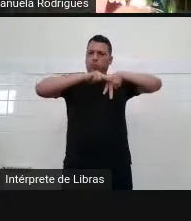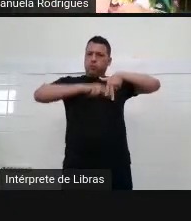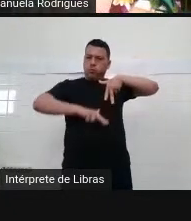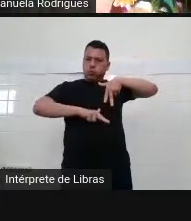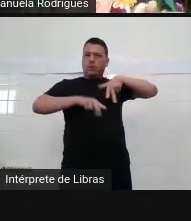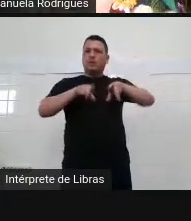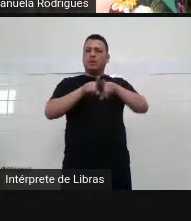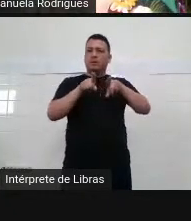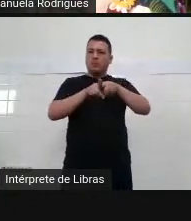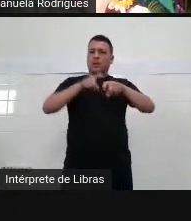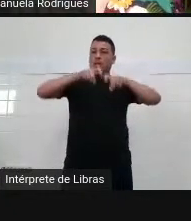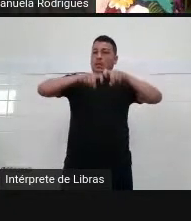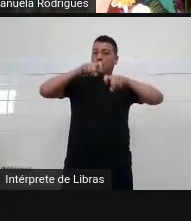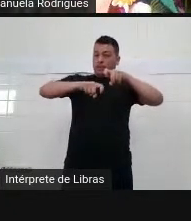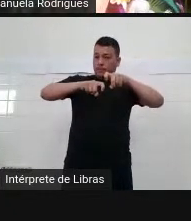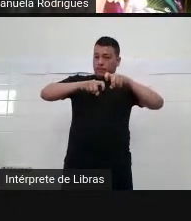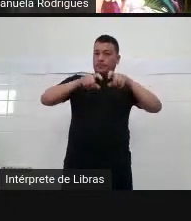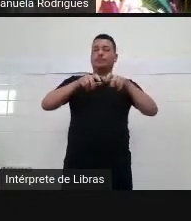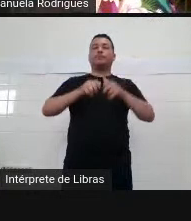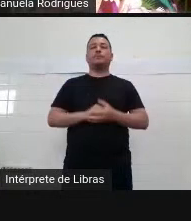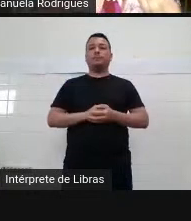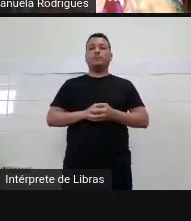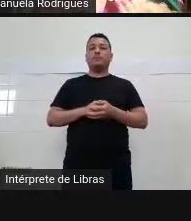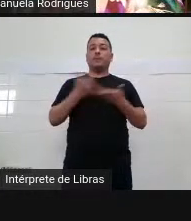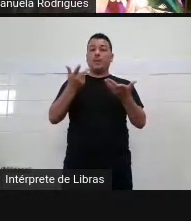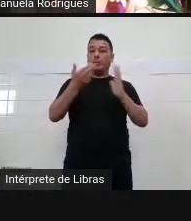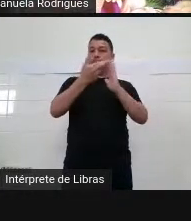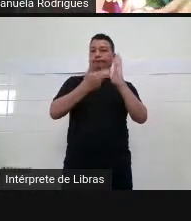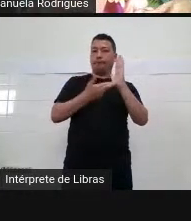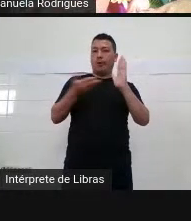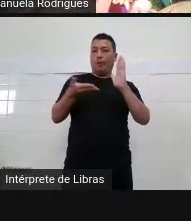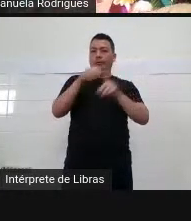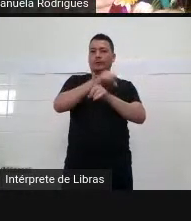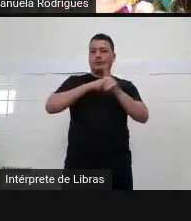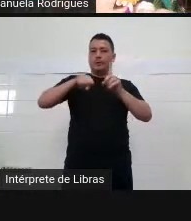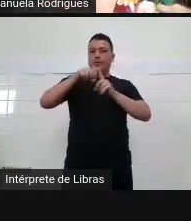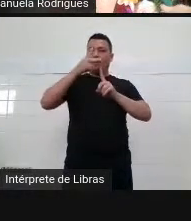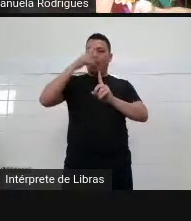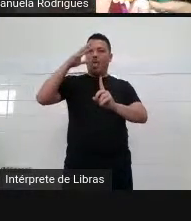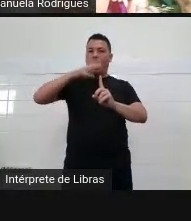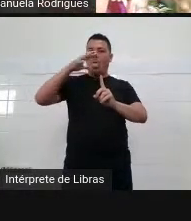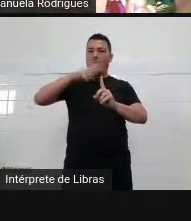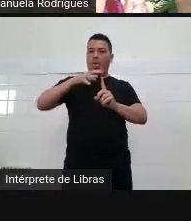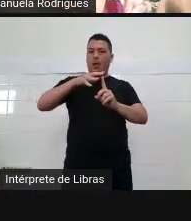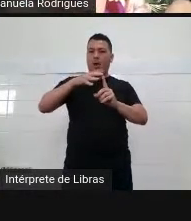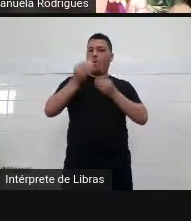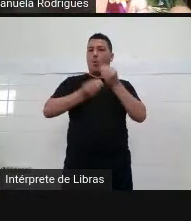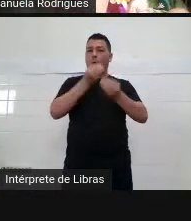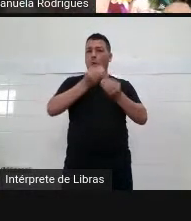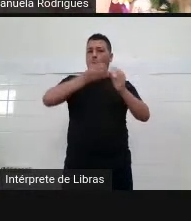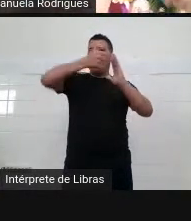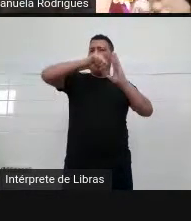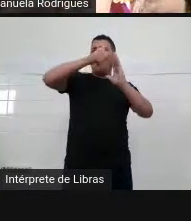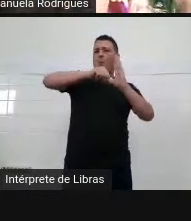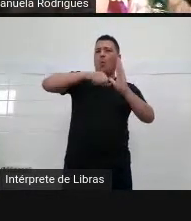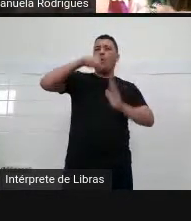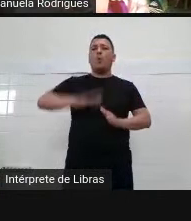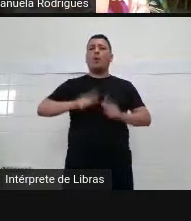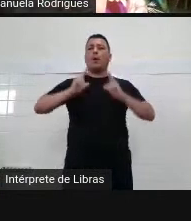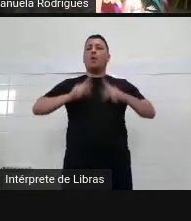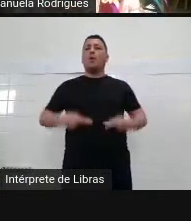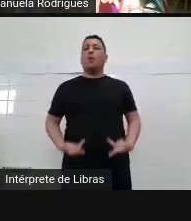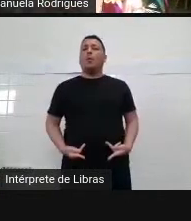sexualidade colocados como norma, de alguma maneira qualifica, né, quem é